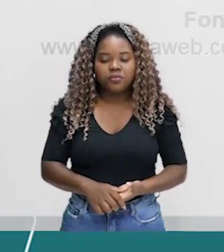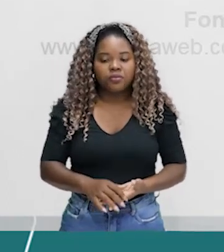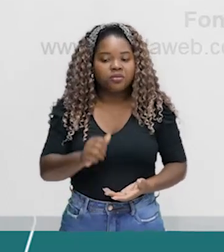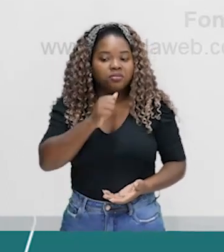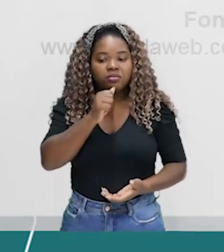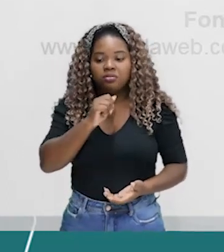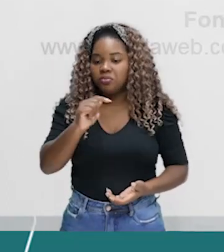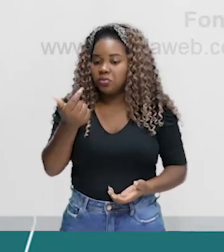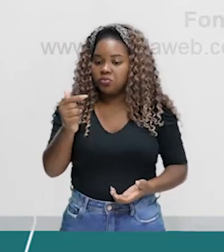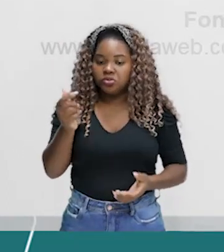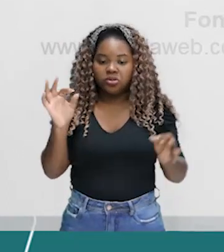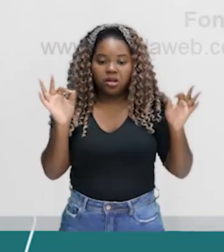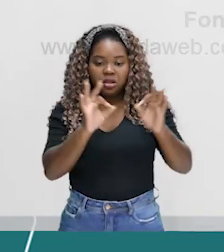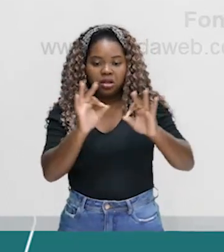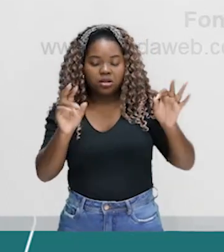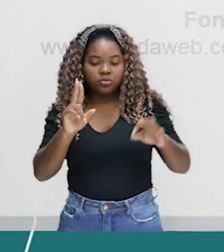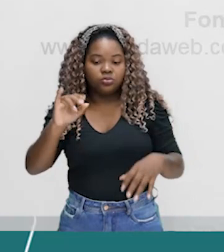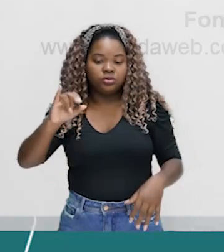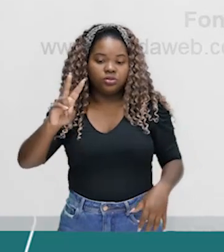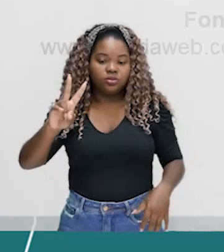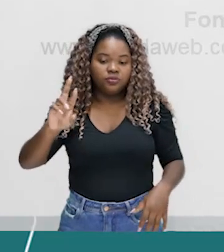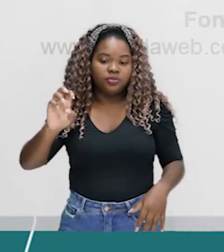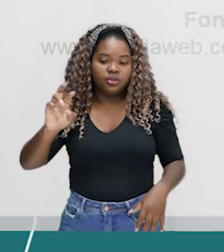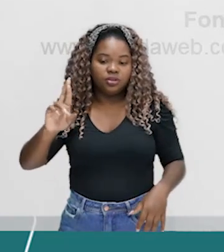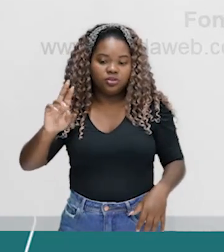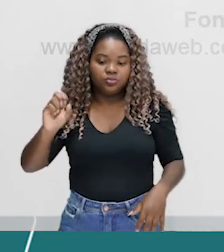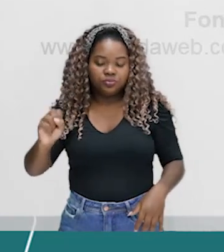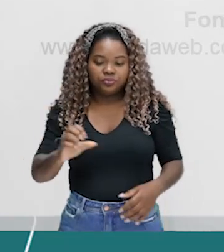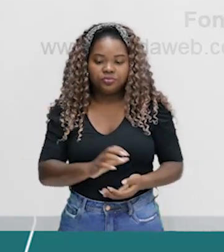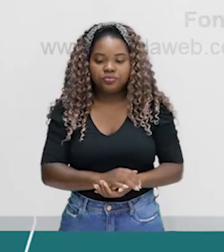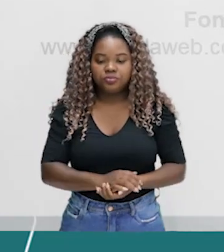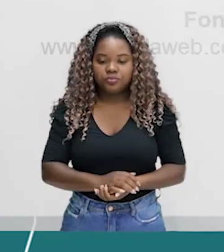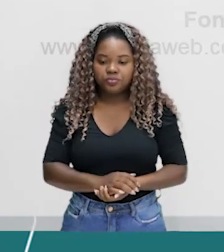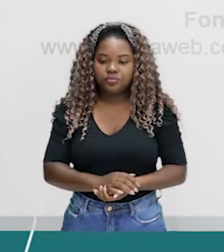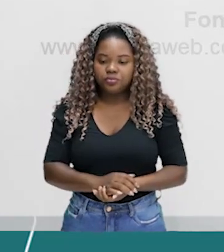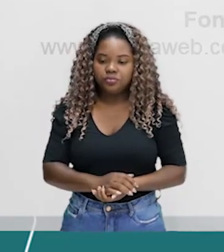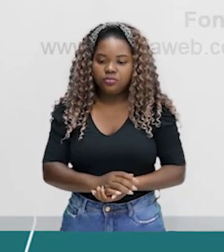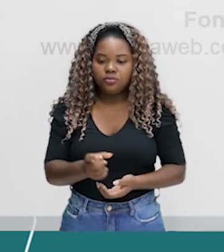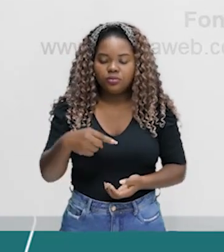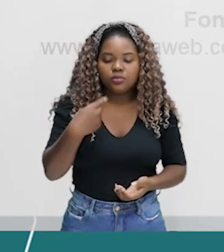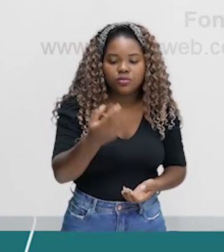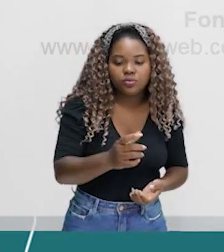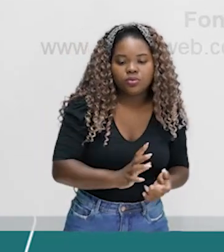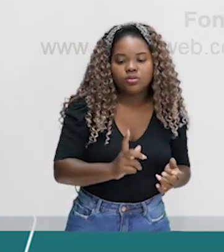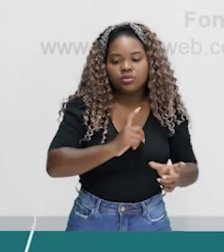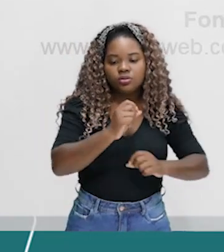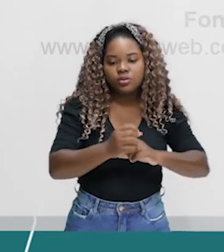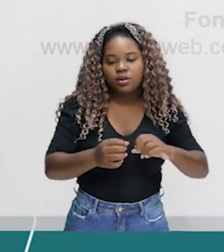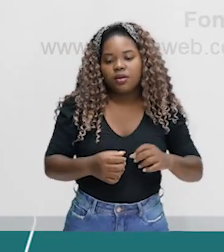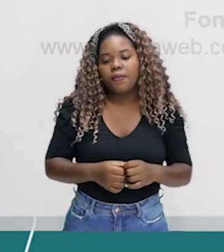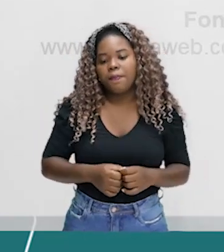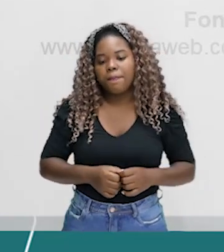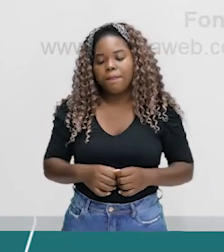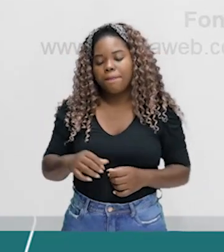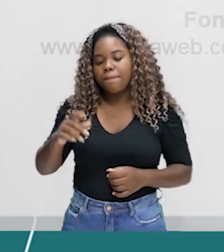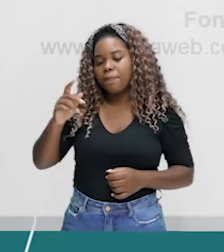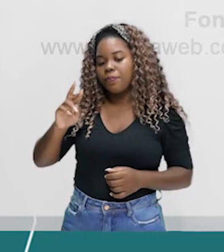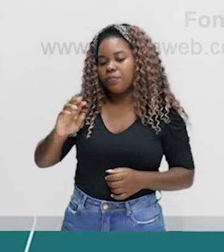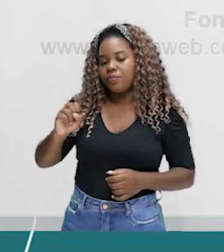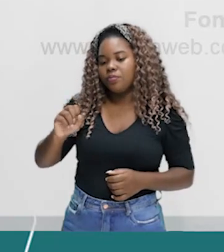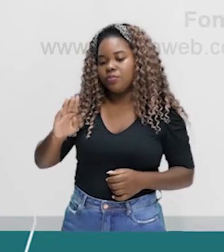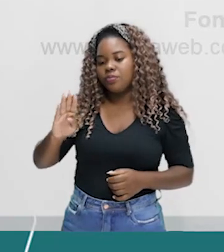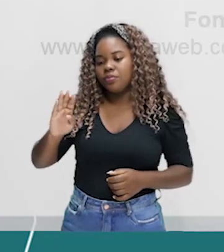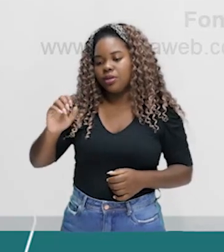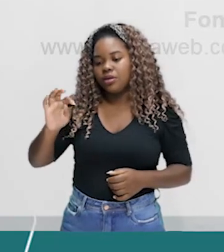existia universo, tá? Nos primeiros segundos após o Big Bang surgiram as partículas subatômicas. Então, quando acontece essa